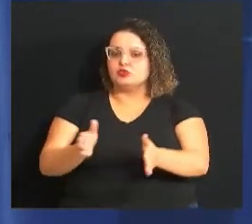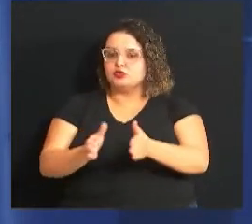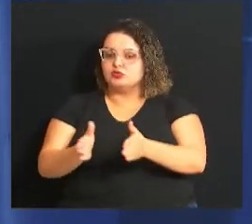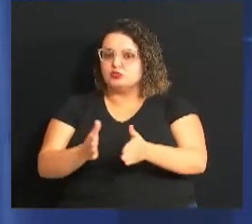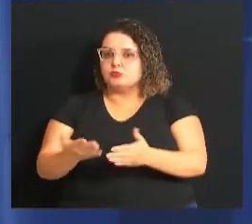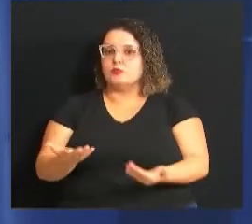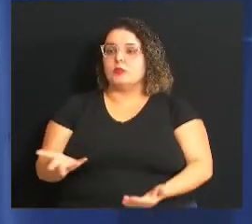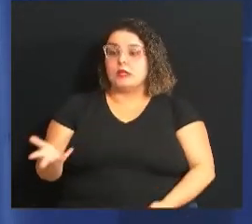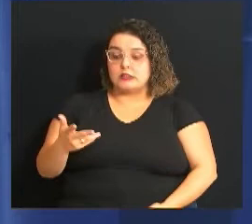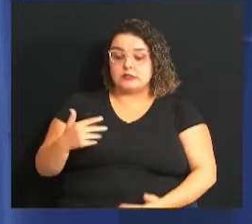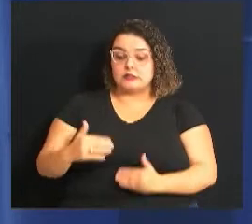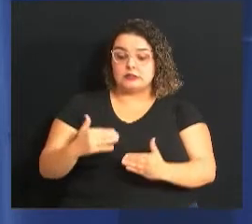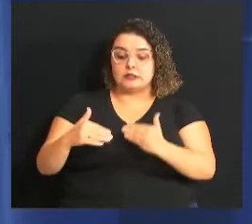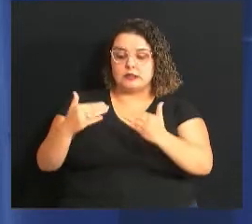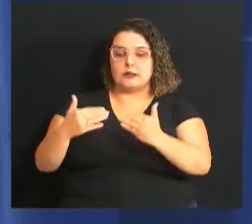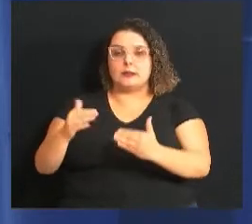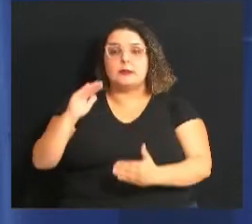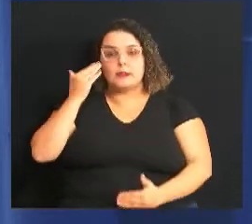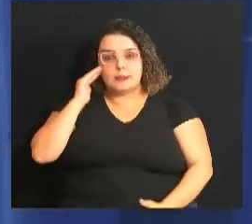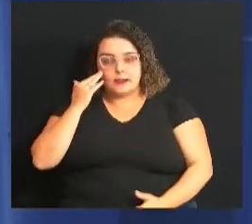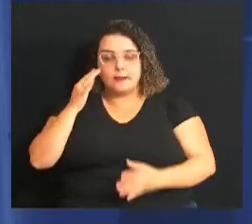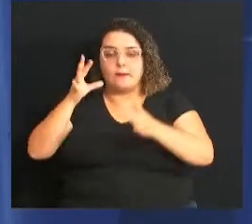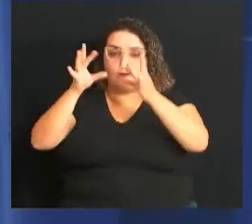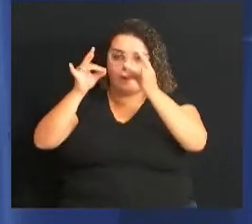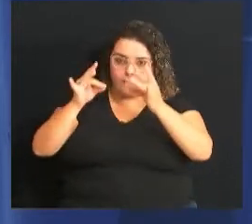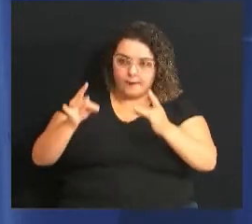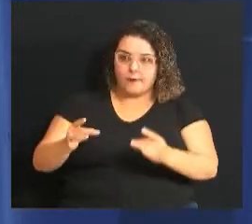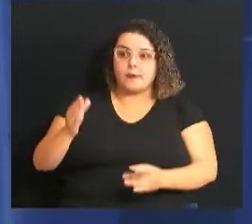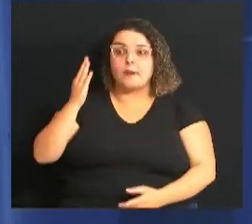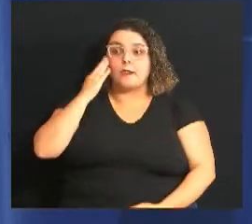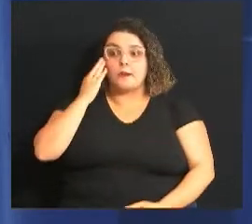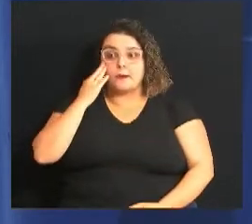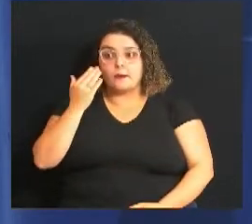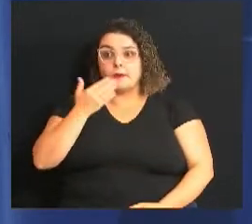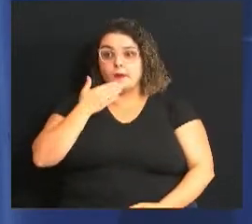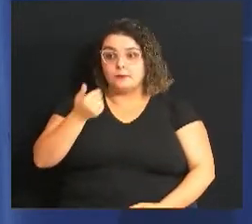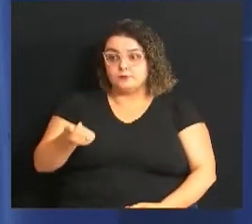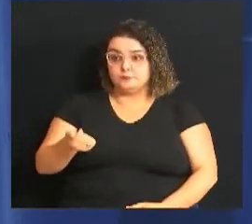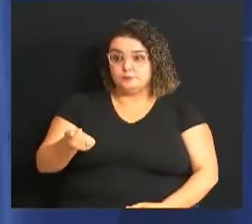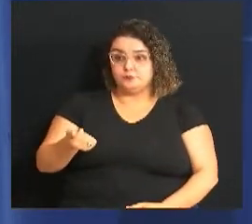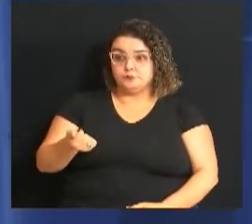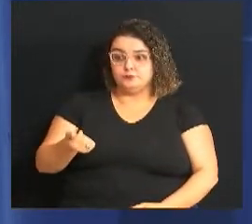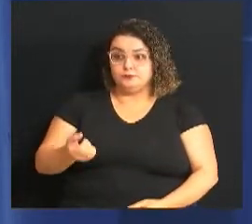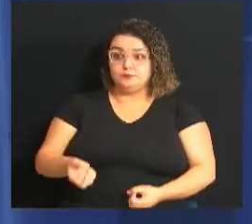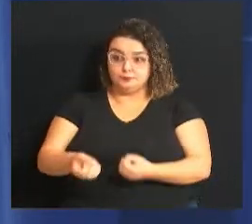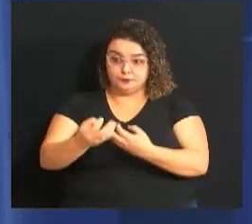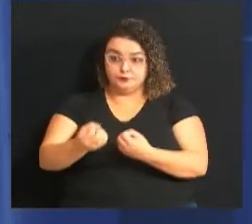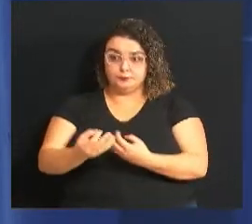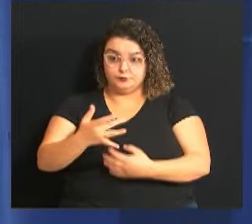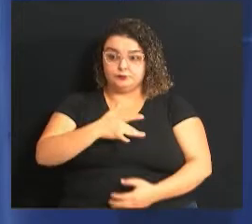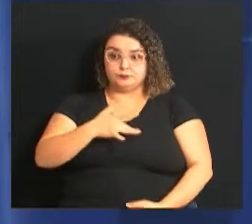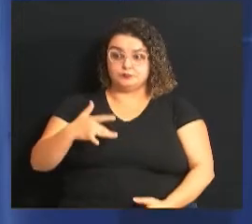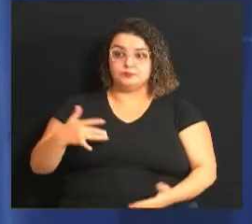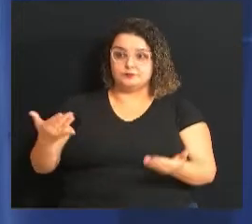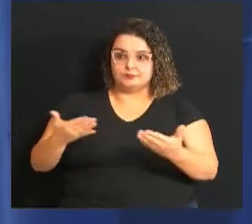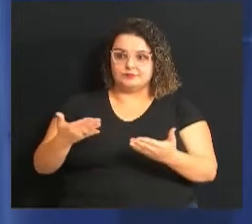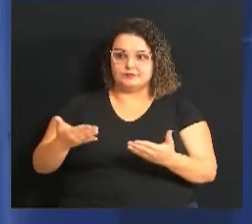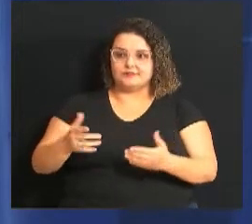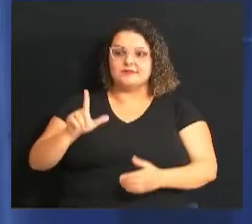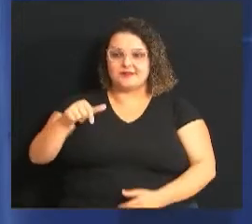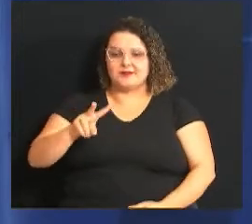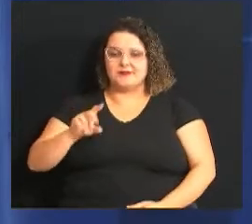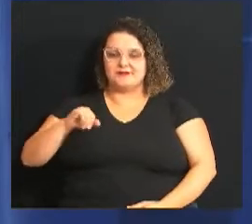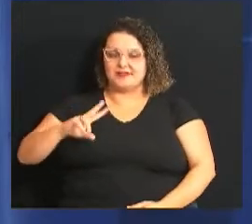crescimento aí, e a gente vai entender os detalhes, saber melhor sobre essas informações do Saúde Agora de hoje, depois da